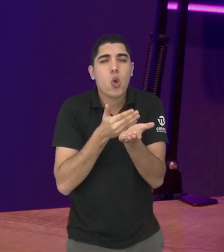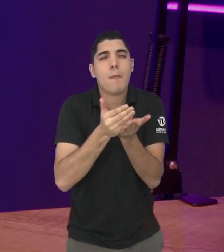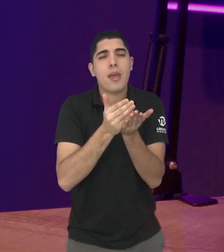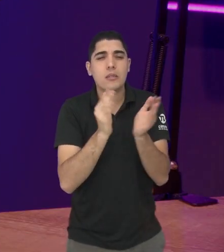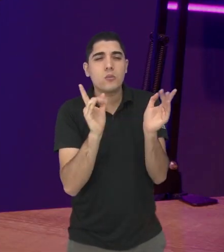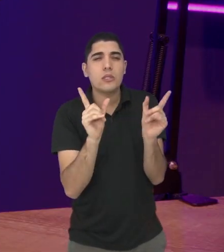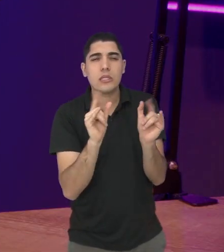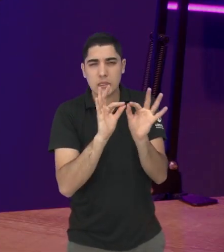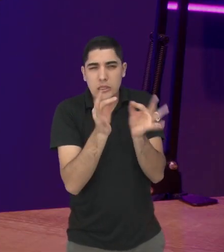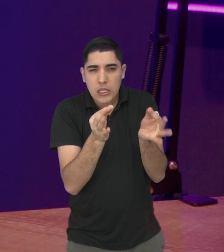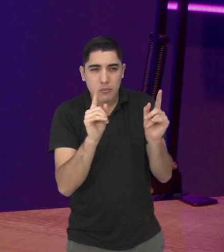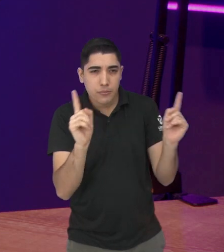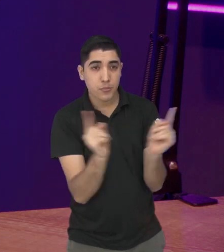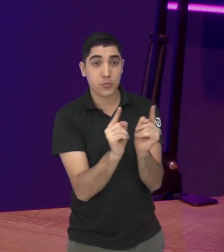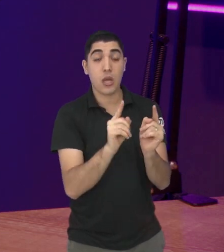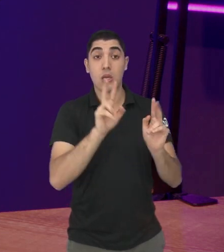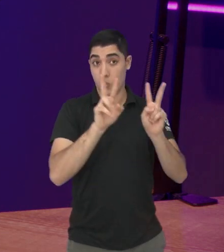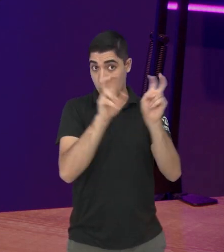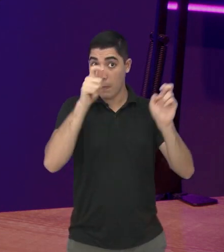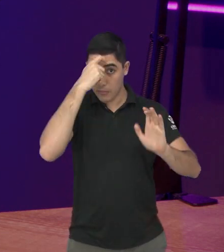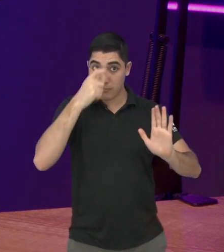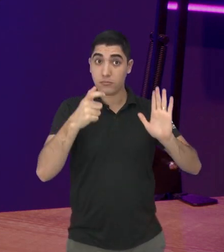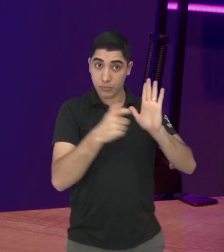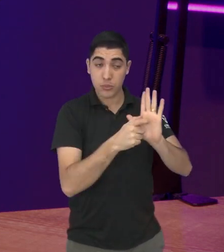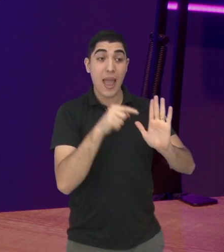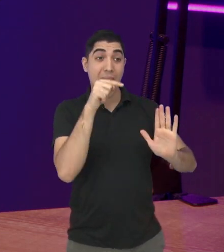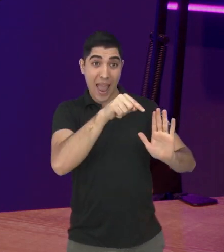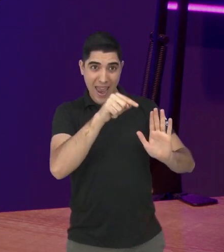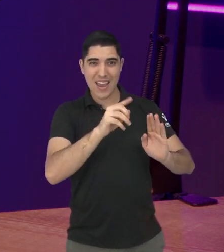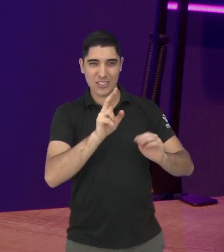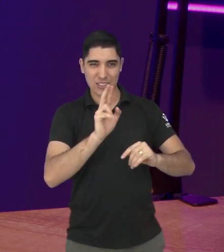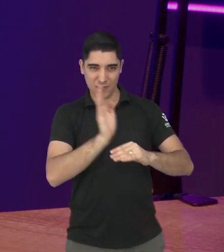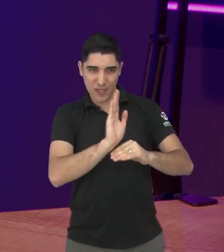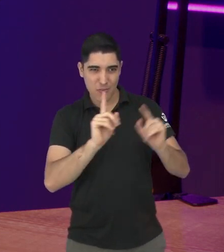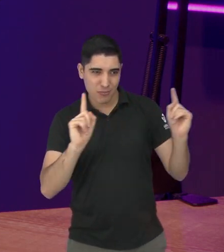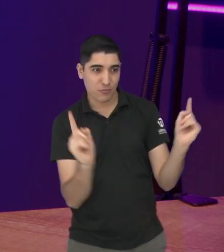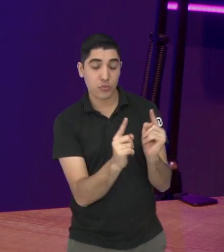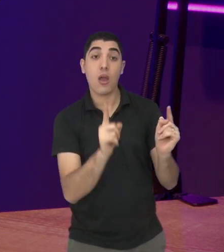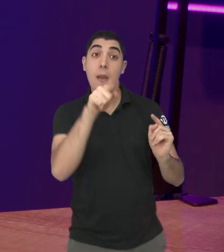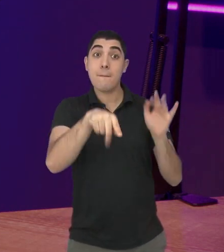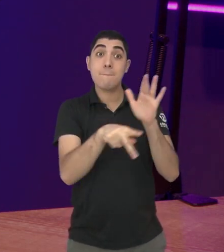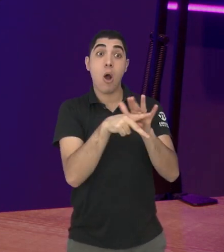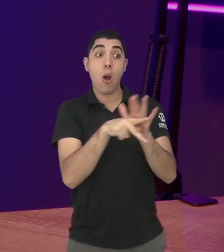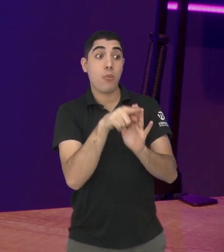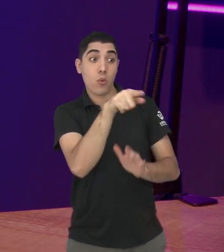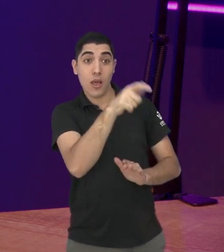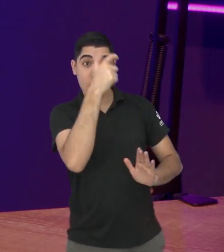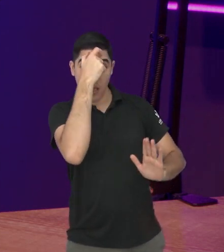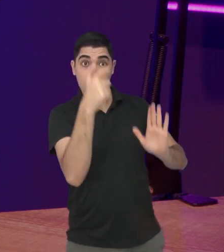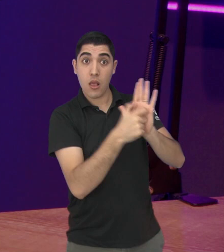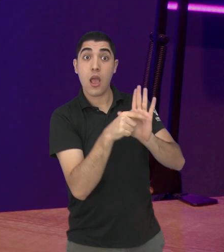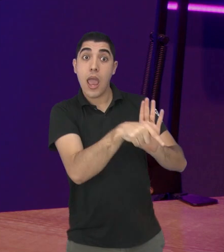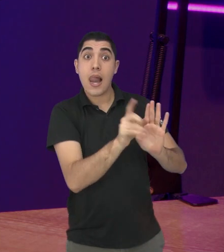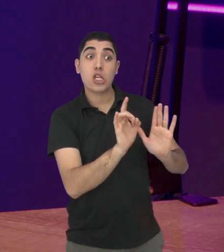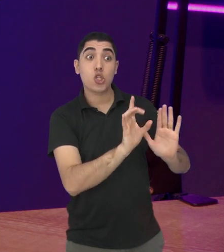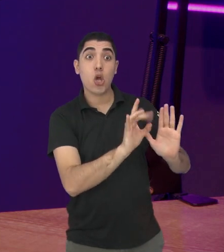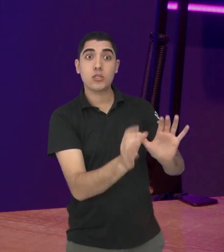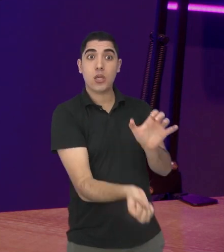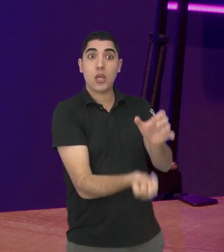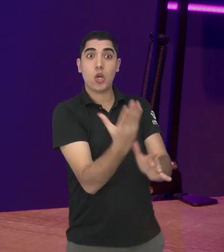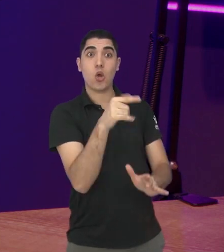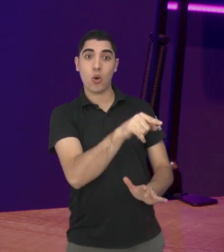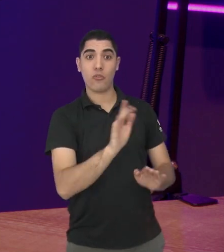que foi um filme sobre inteligência artificial, e o trailer foi produzido por uma inteligência artificial, e daí a IBM